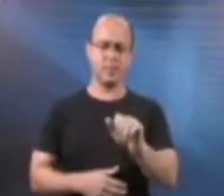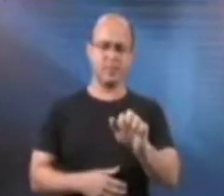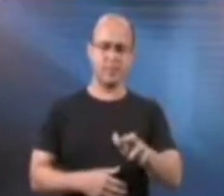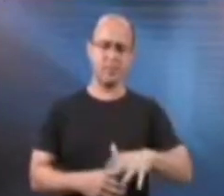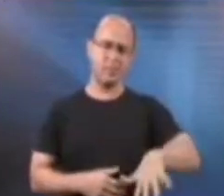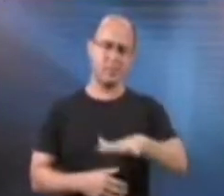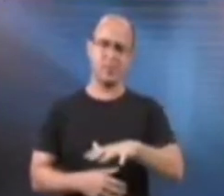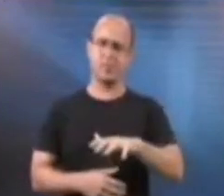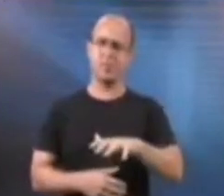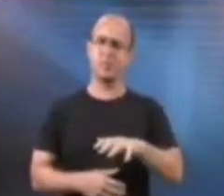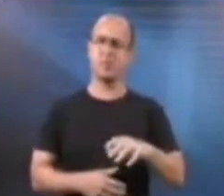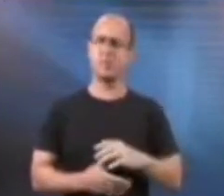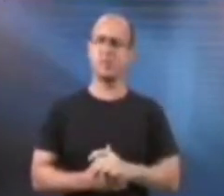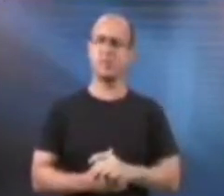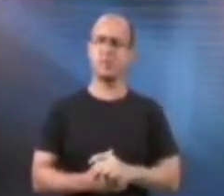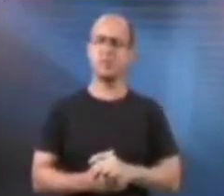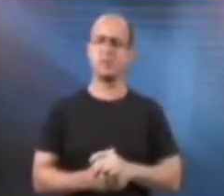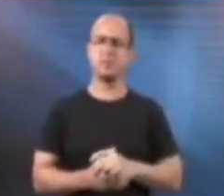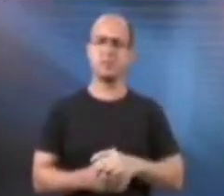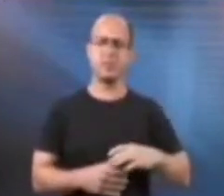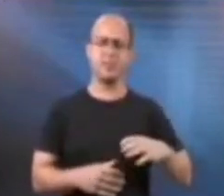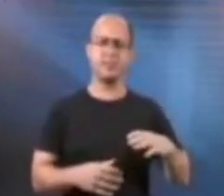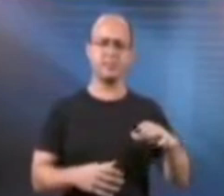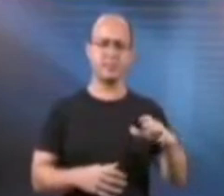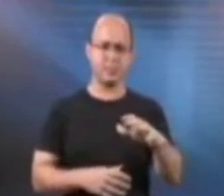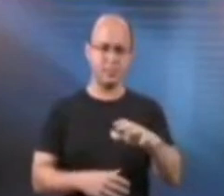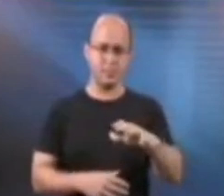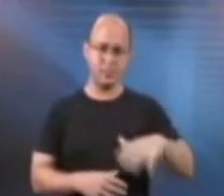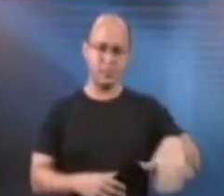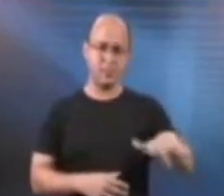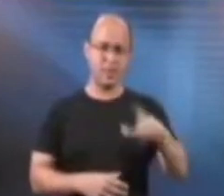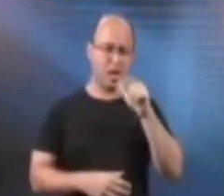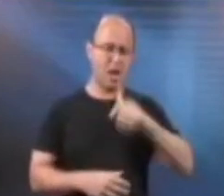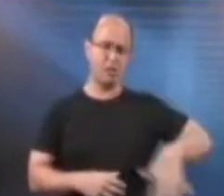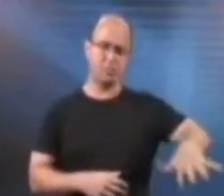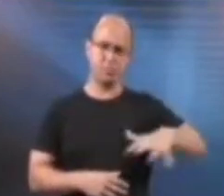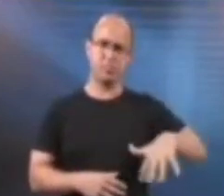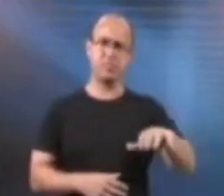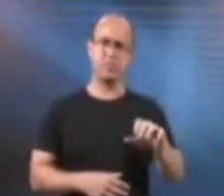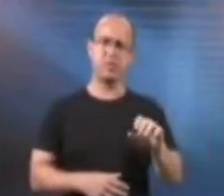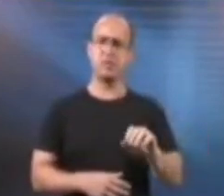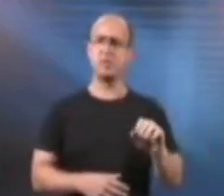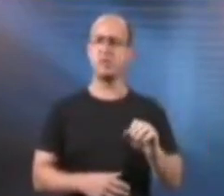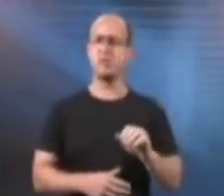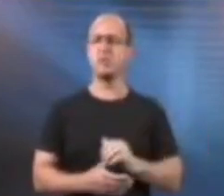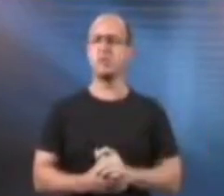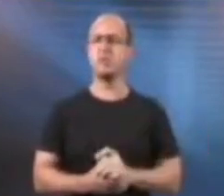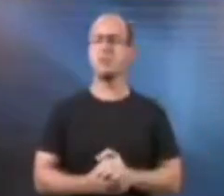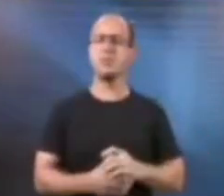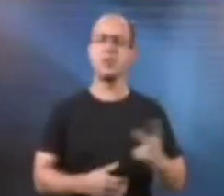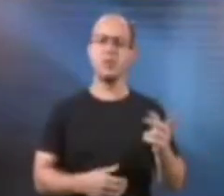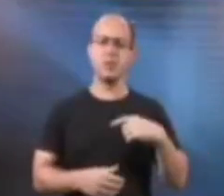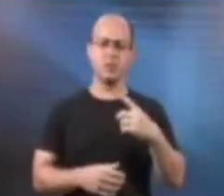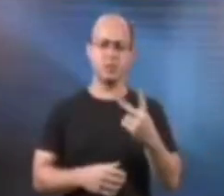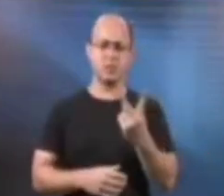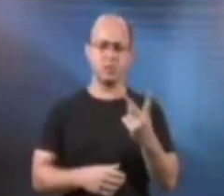o ICMBio no entorno da Lagoa do Piató. Nós estamos encaminhando requerimento a esses dois